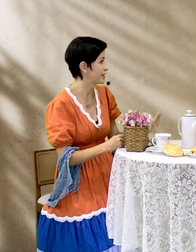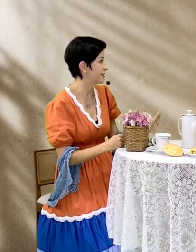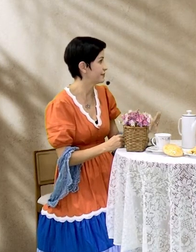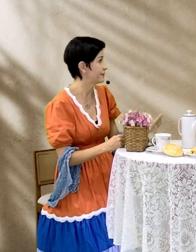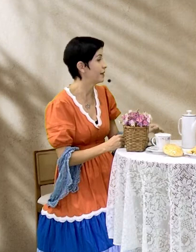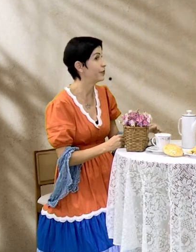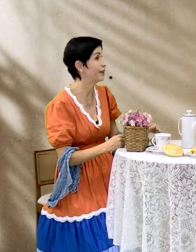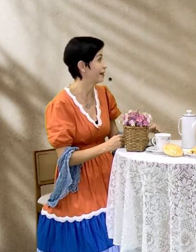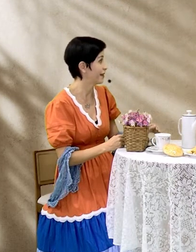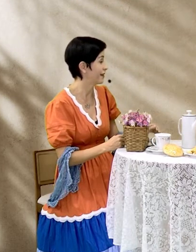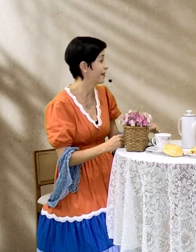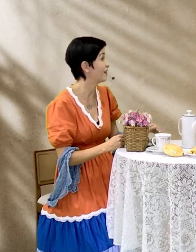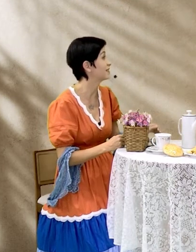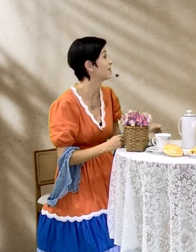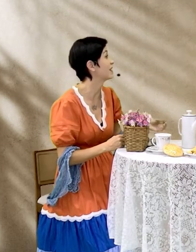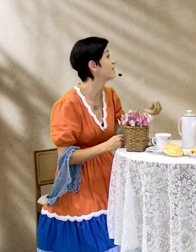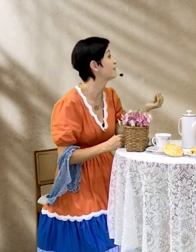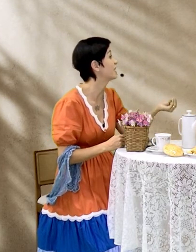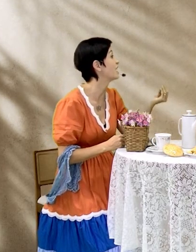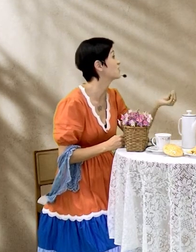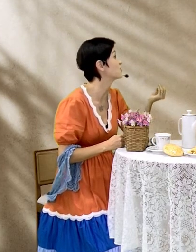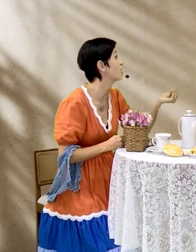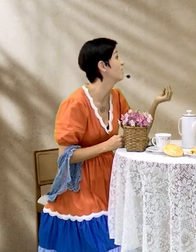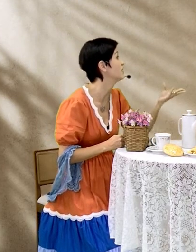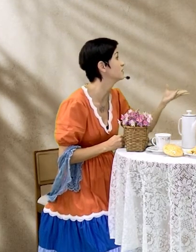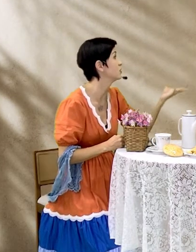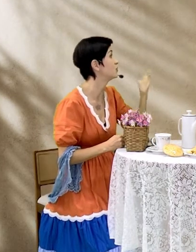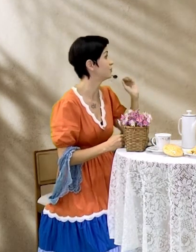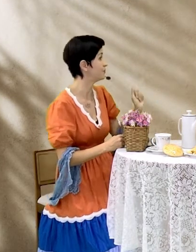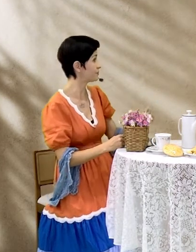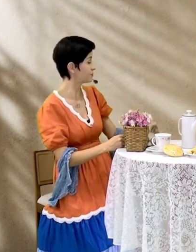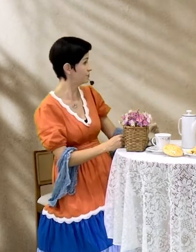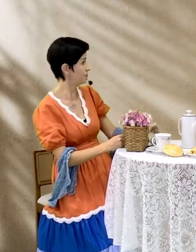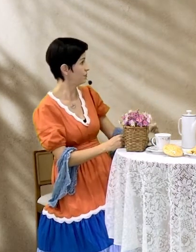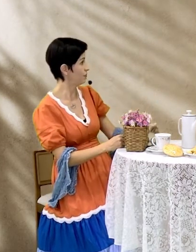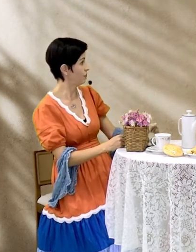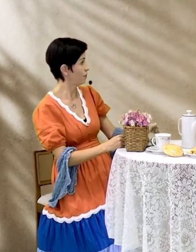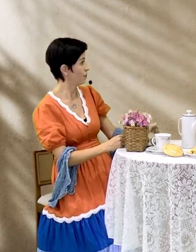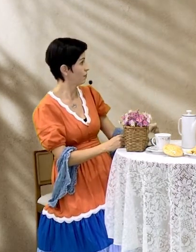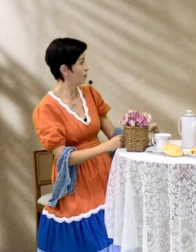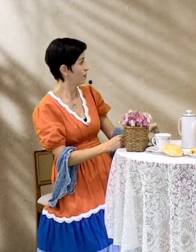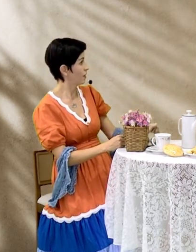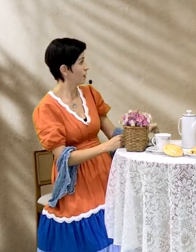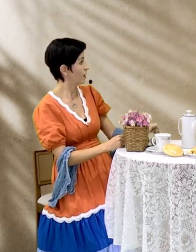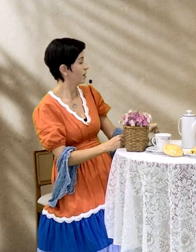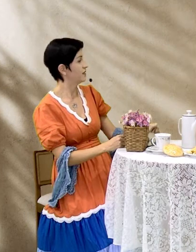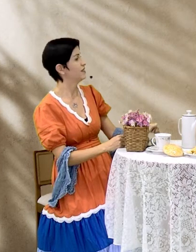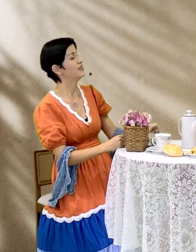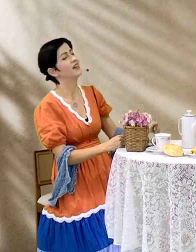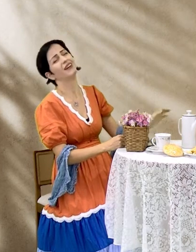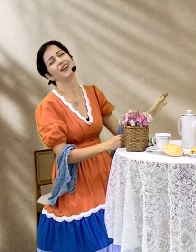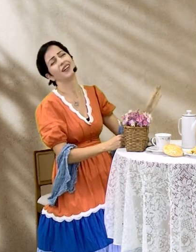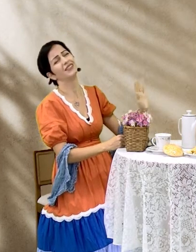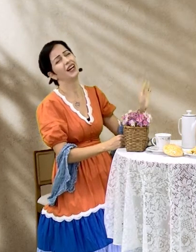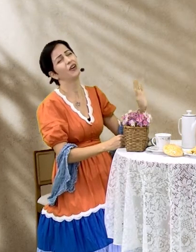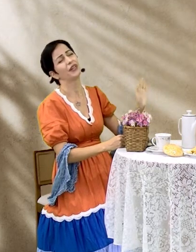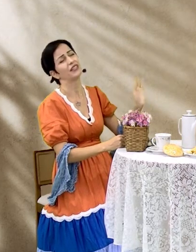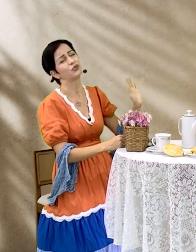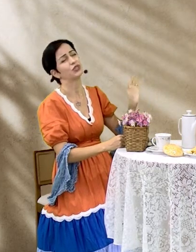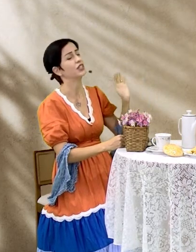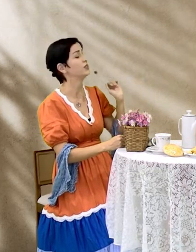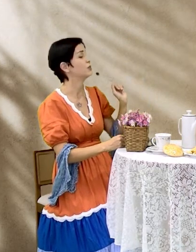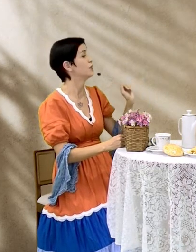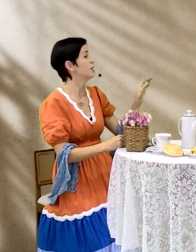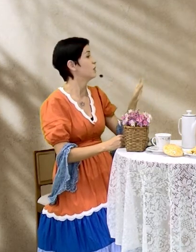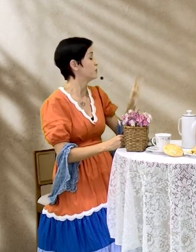história é essa. A mulher, ela tava era viajando. Foi-se embora viajando Não, não, e